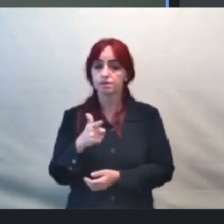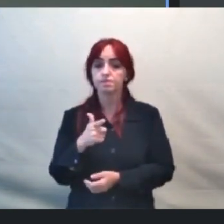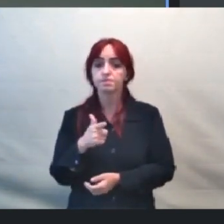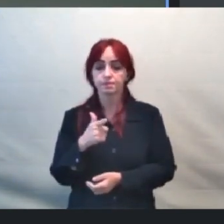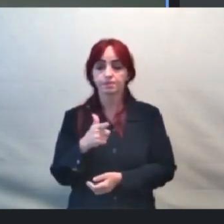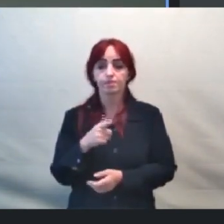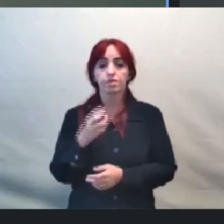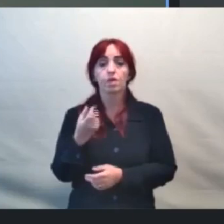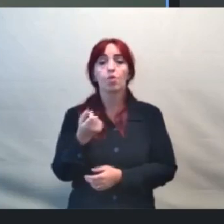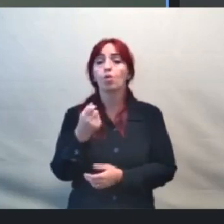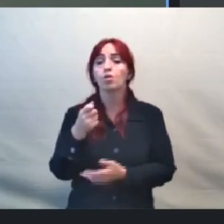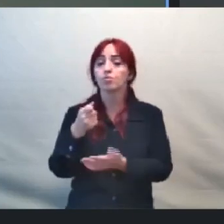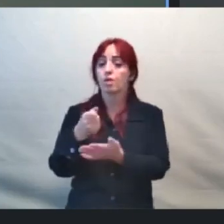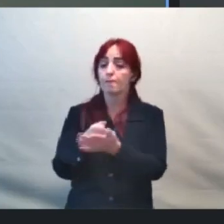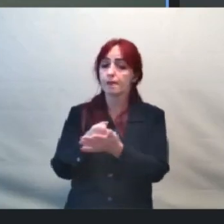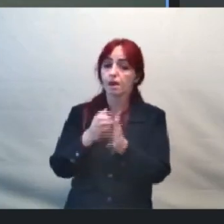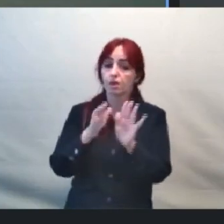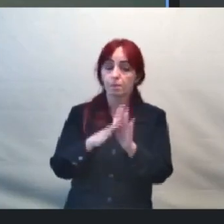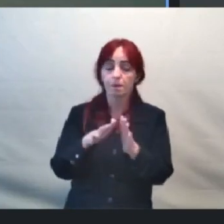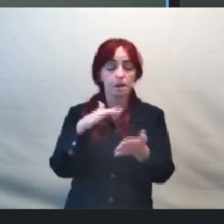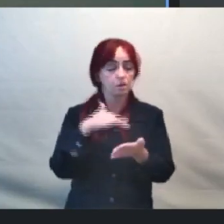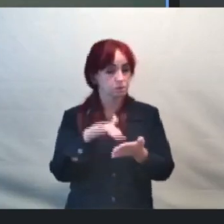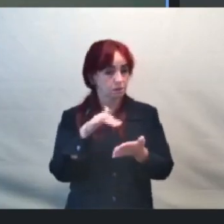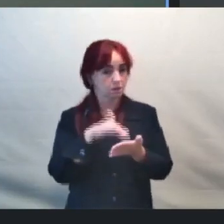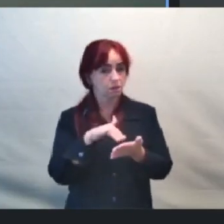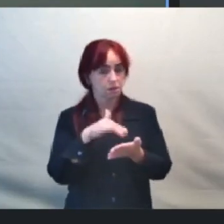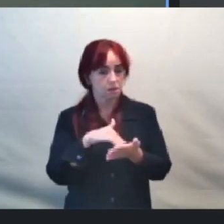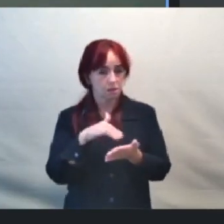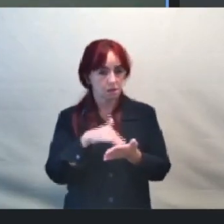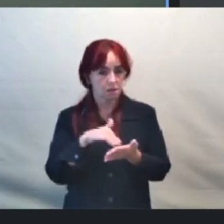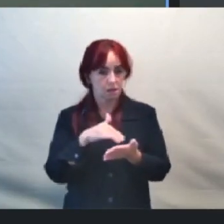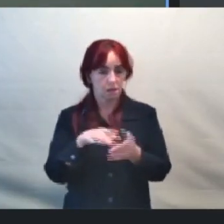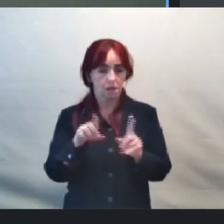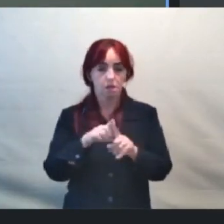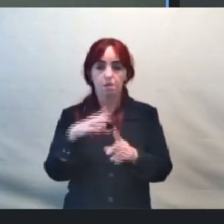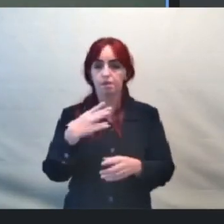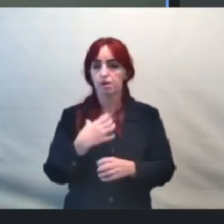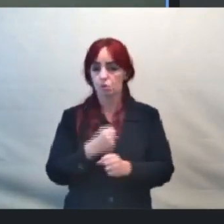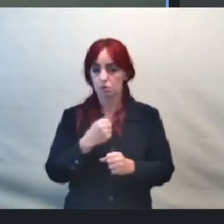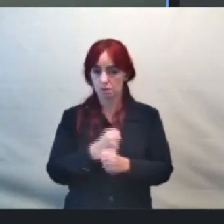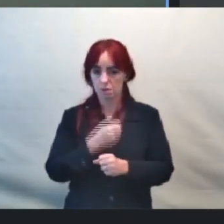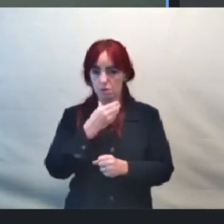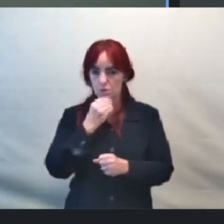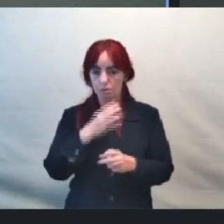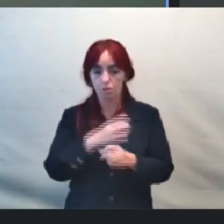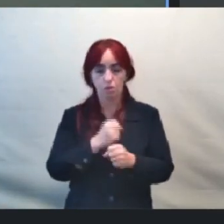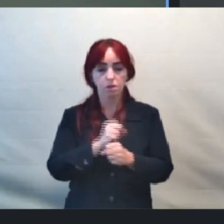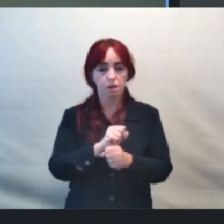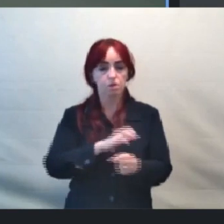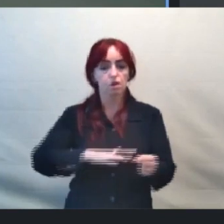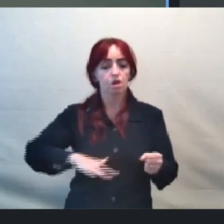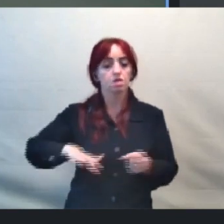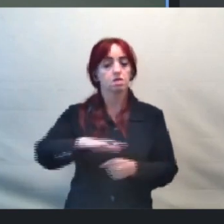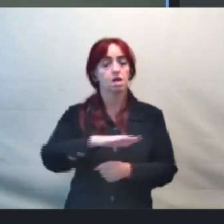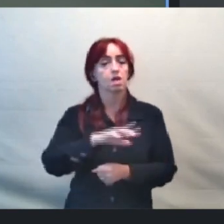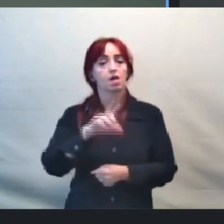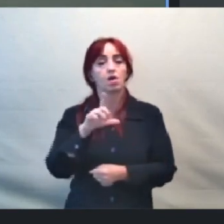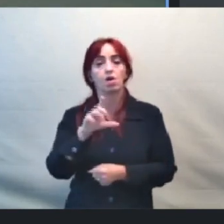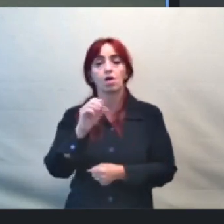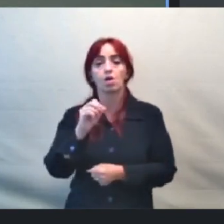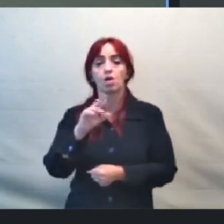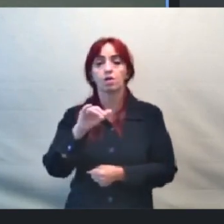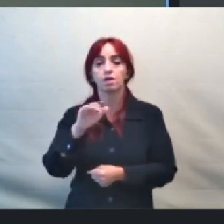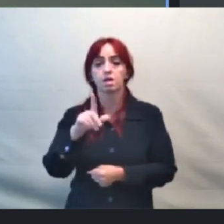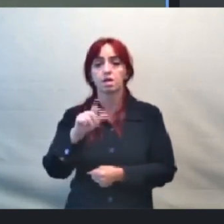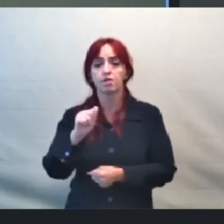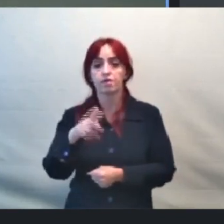foi pago, mas o secretário Leonardo Tombini e o contador geral Norival estão participando da reunião. Vou